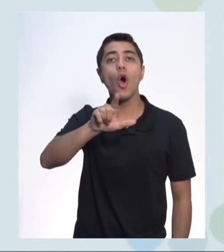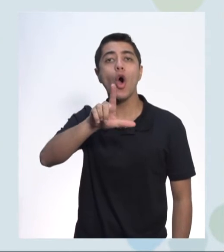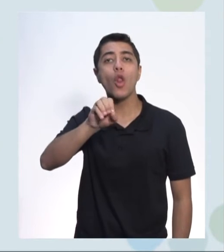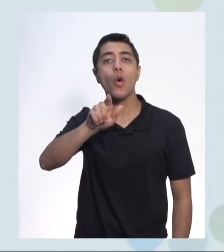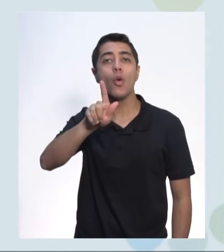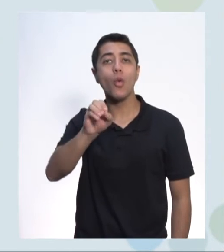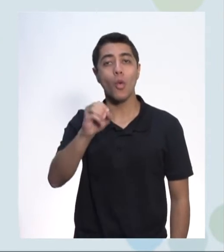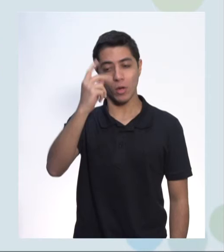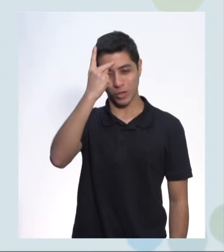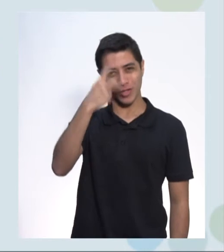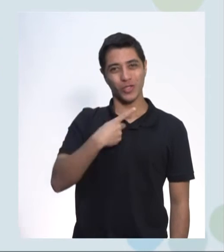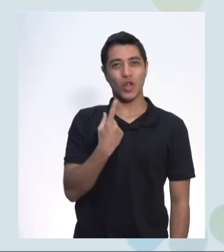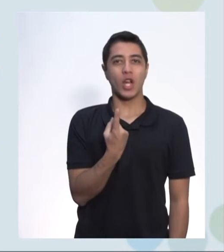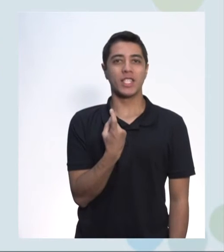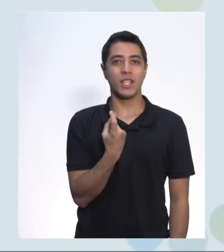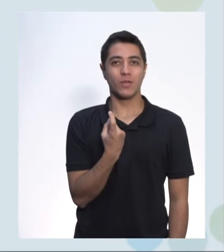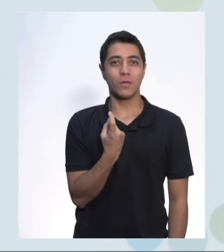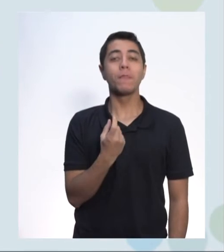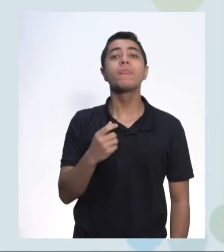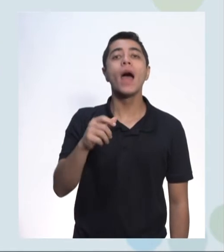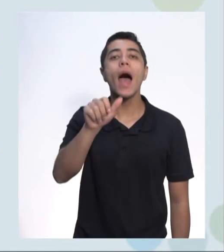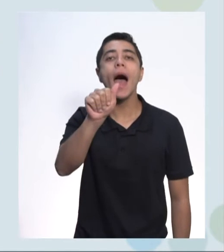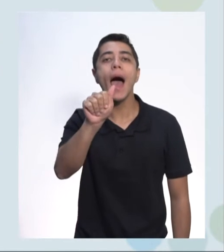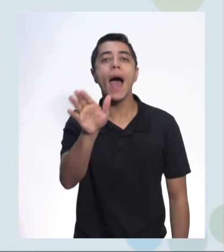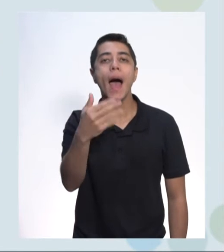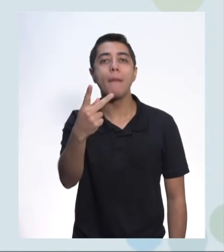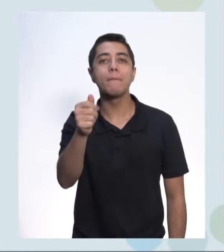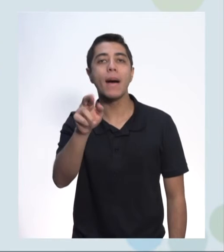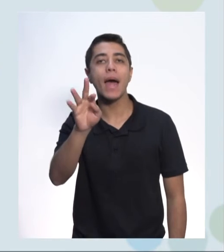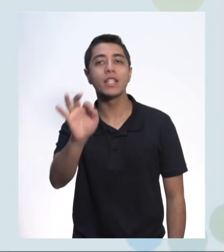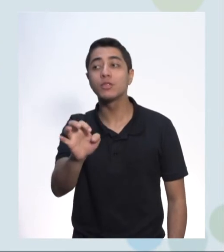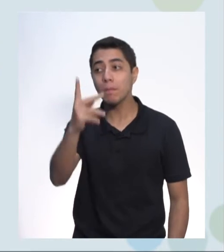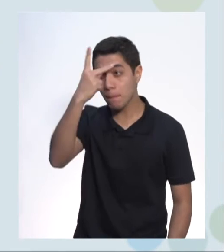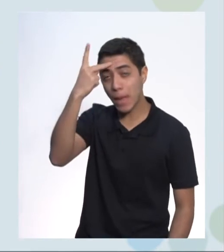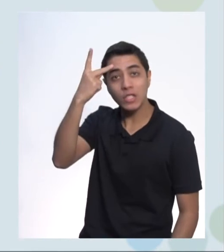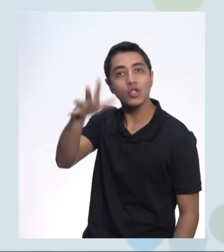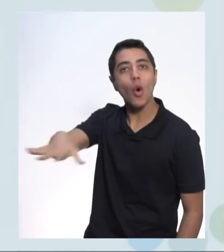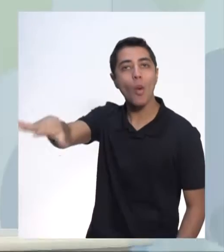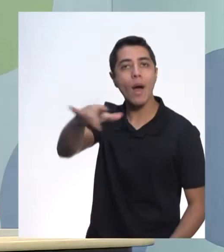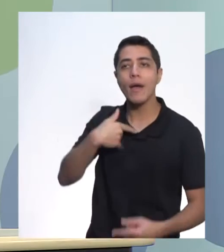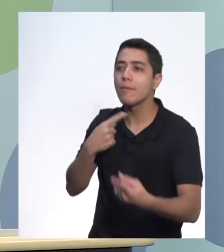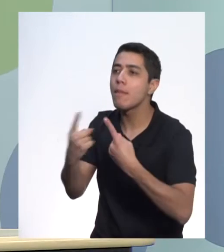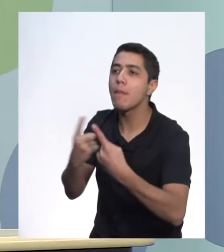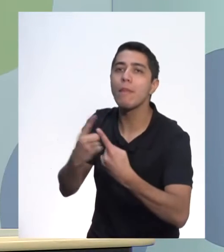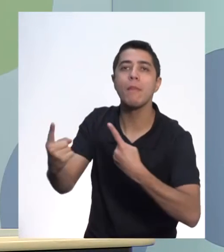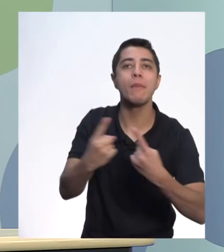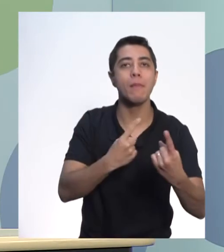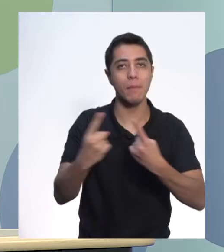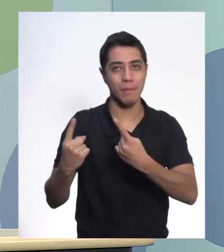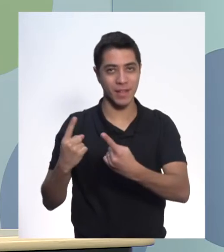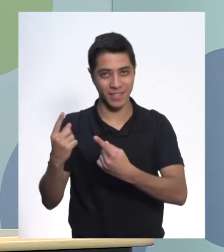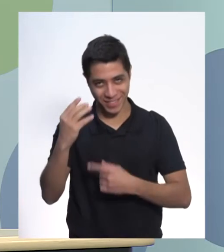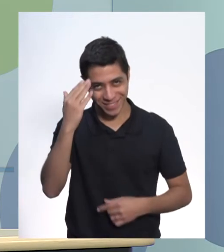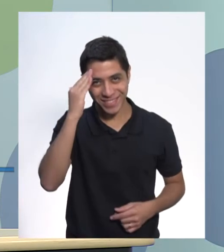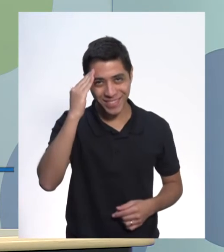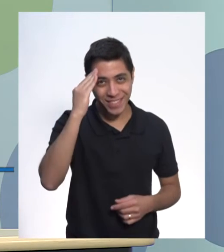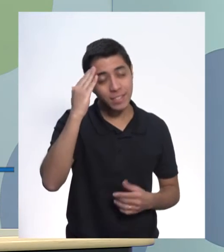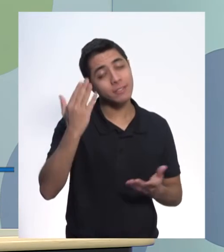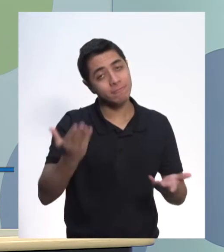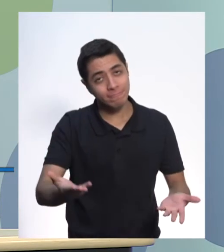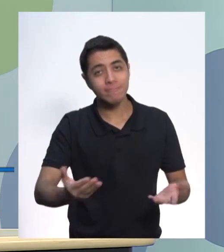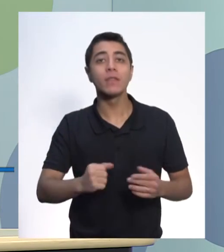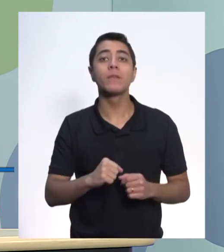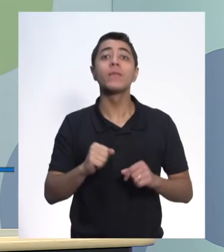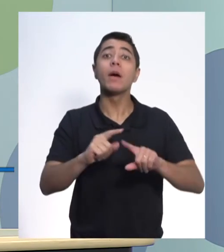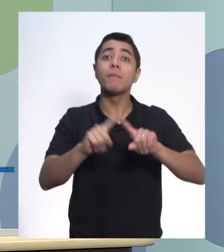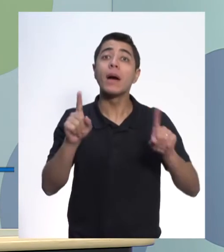personagem interage com outras pessoas. Em produção do YouTube, as pessoas têm colocado, na verdade, um outro personagem que está fora da